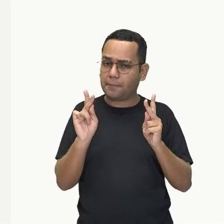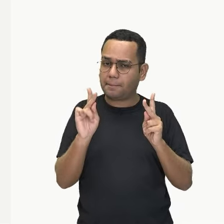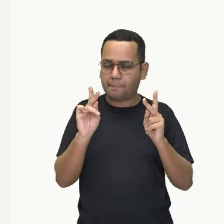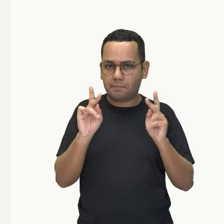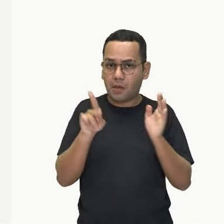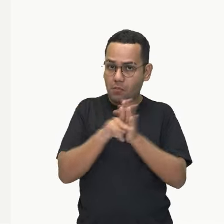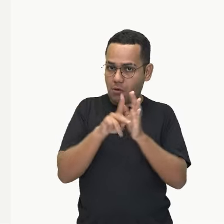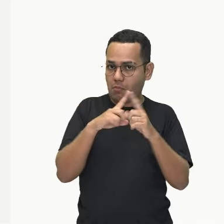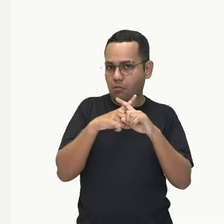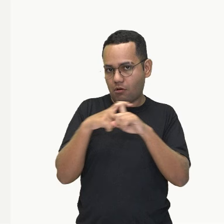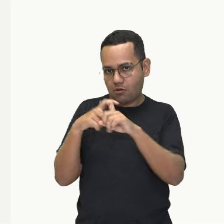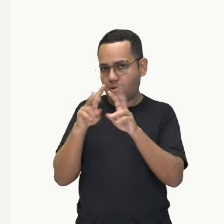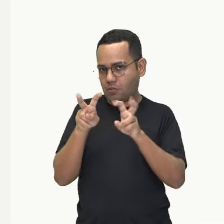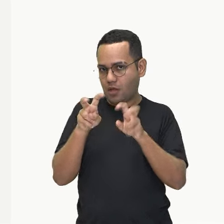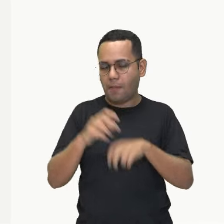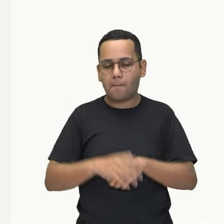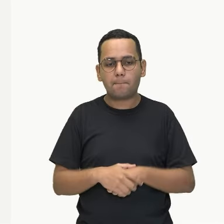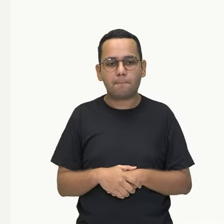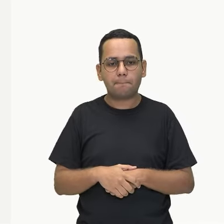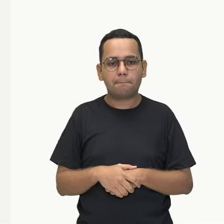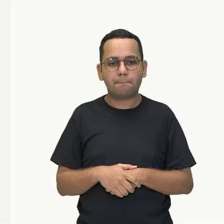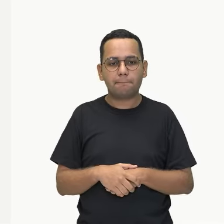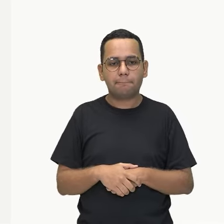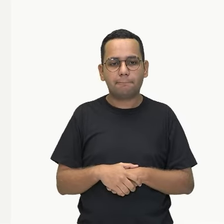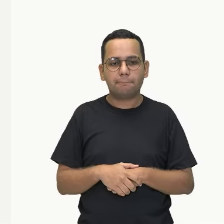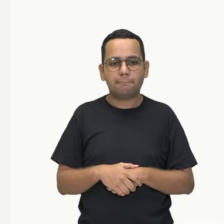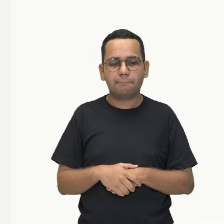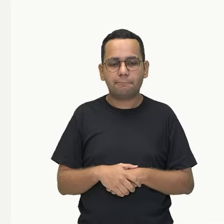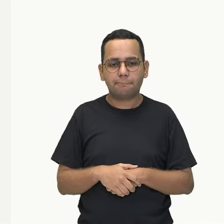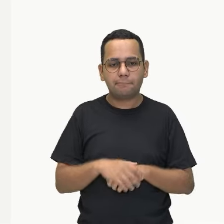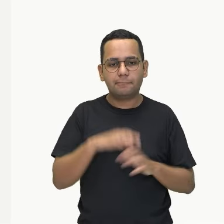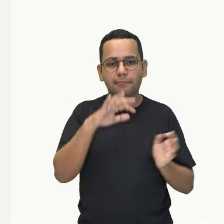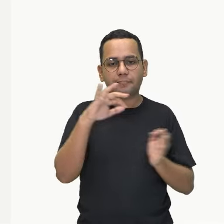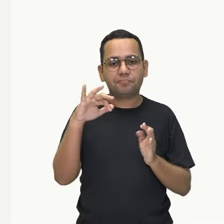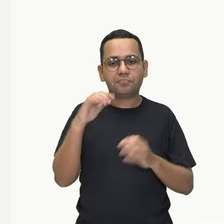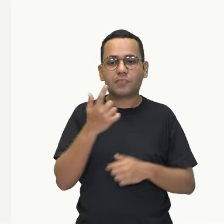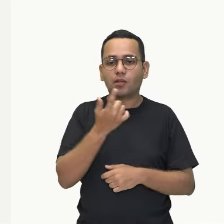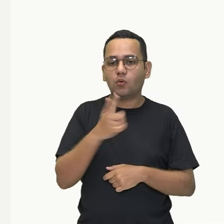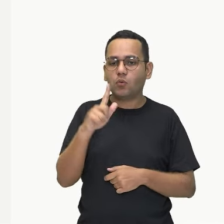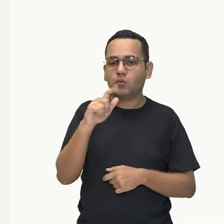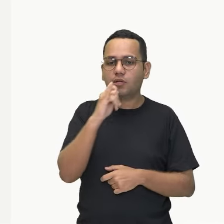aqui embaixo agora um exemplozinho contando um polinômio,